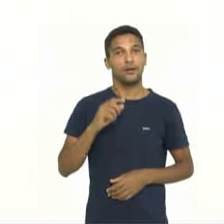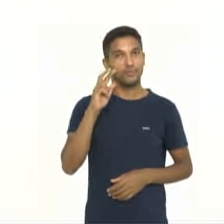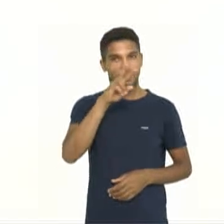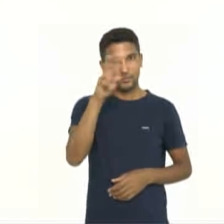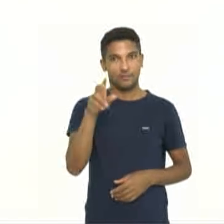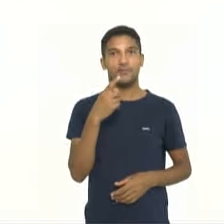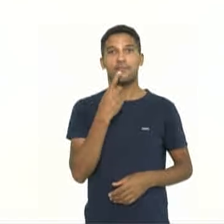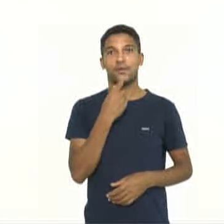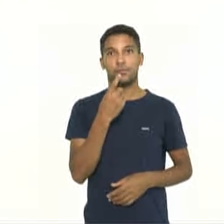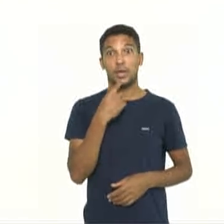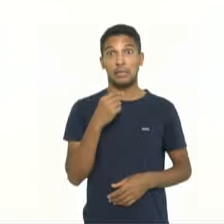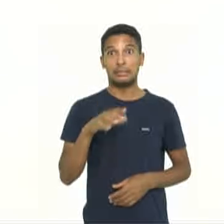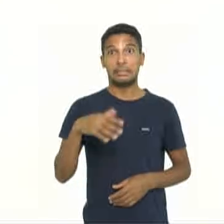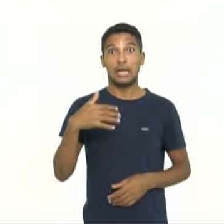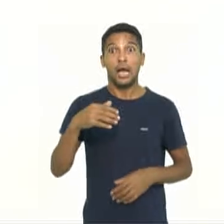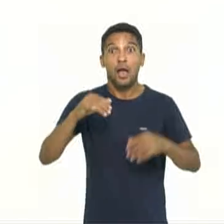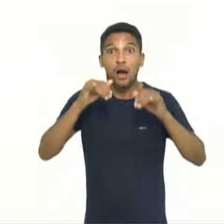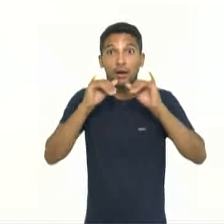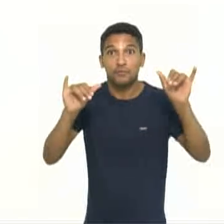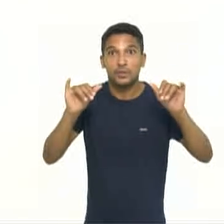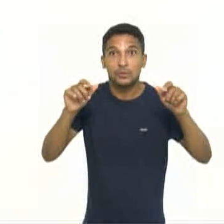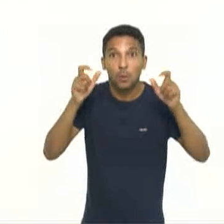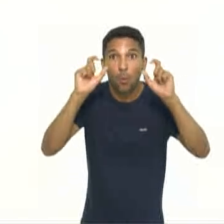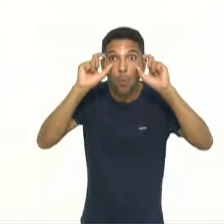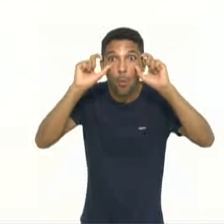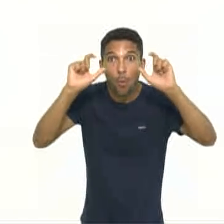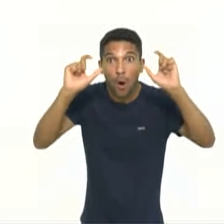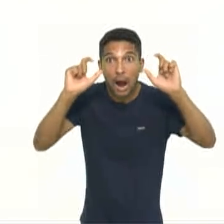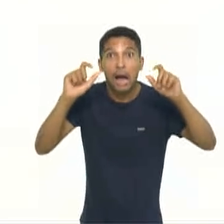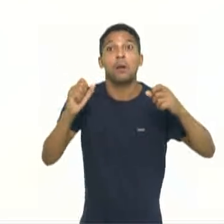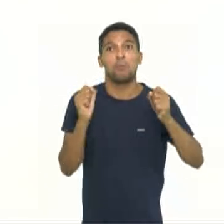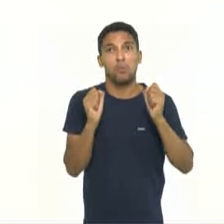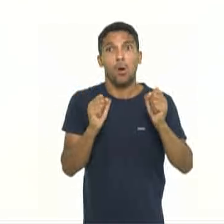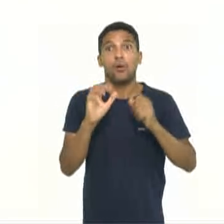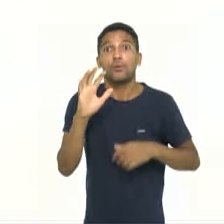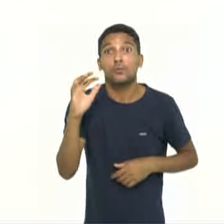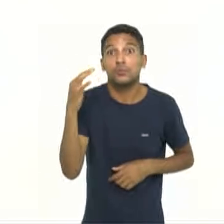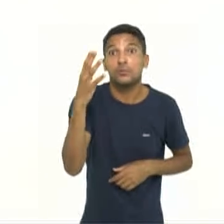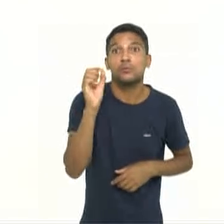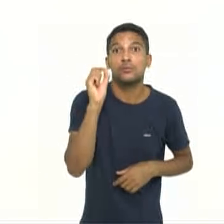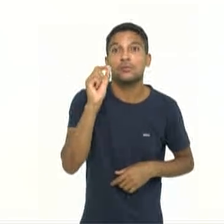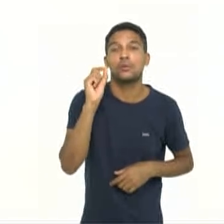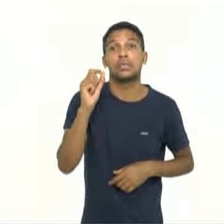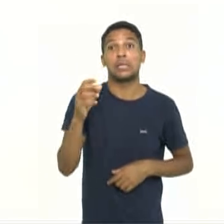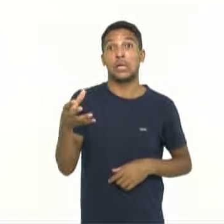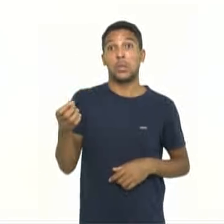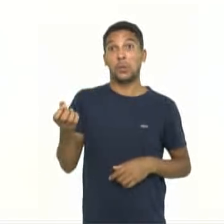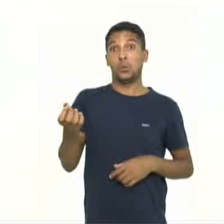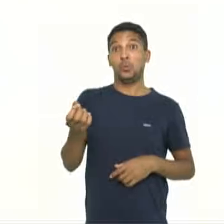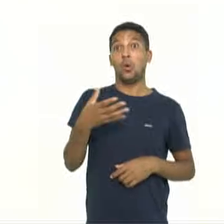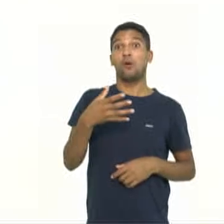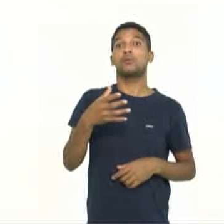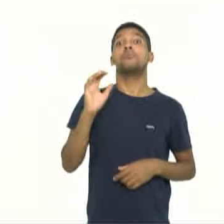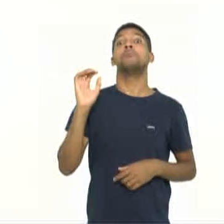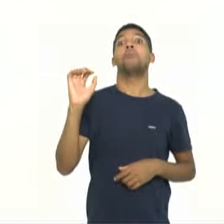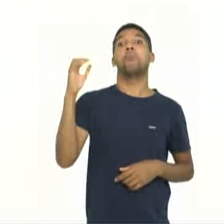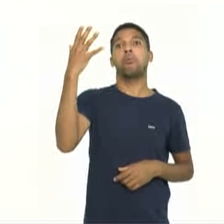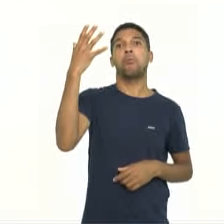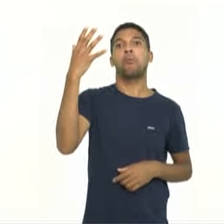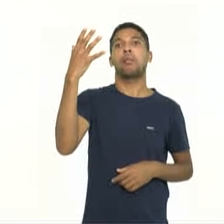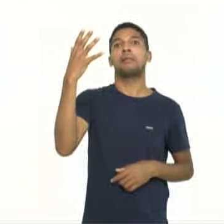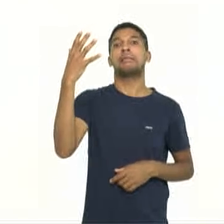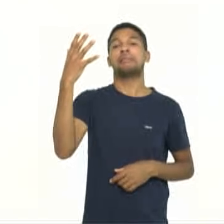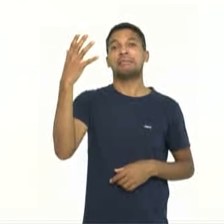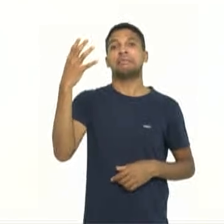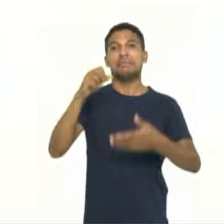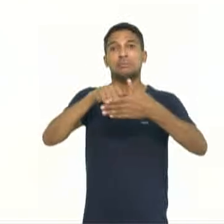o risco de rompimento de novas barragens, tendo em vista que o nosso país tem 88 barragens